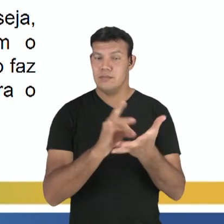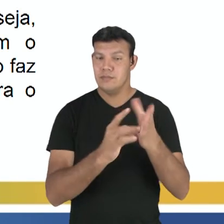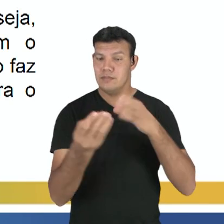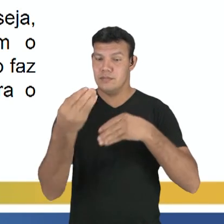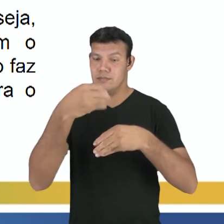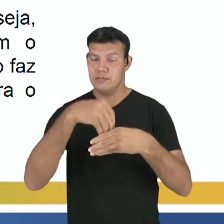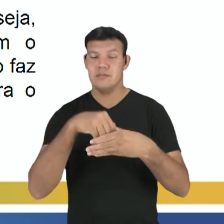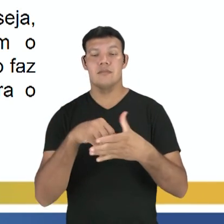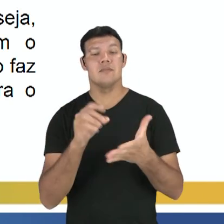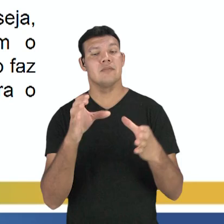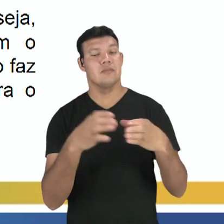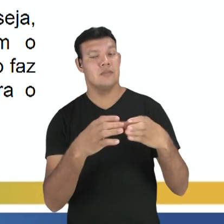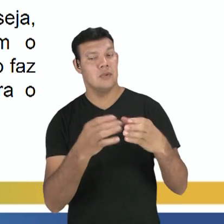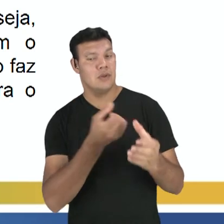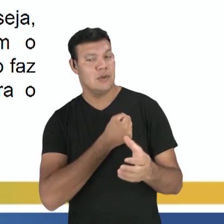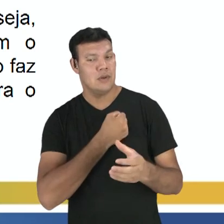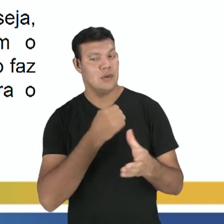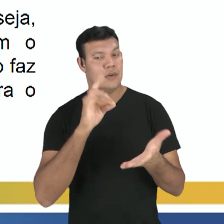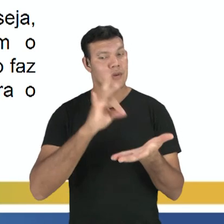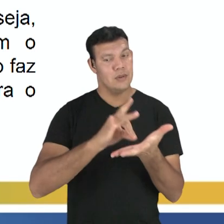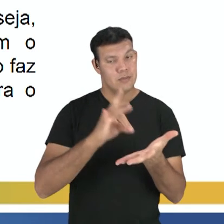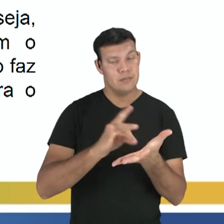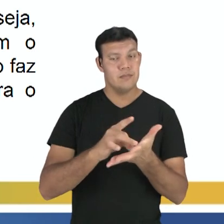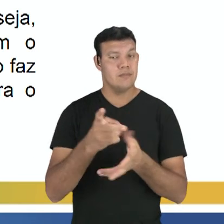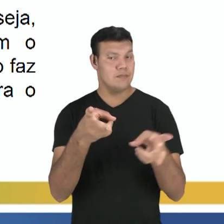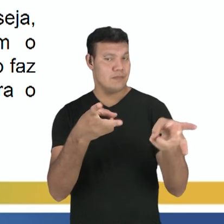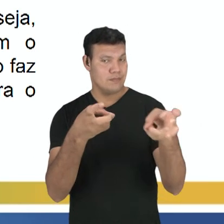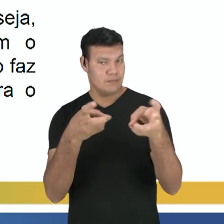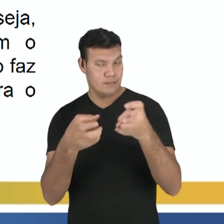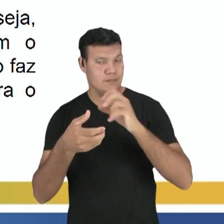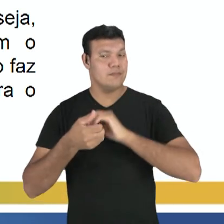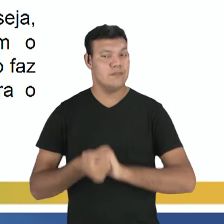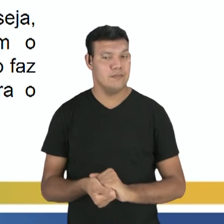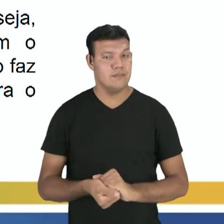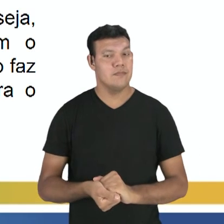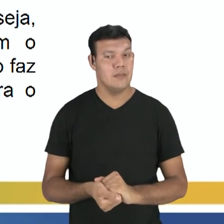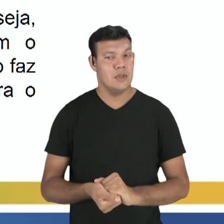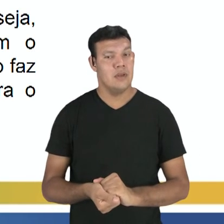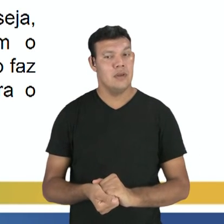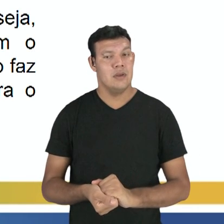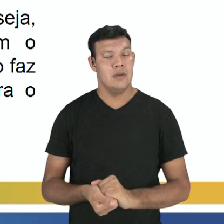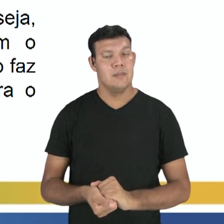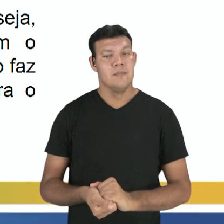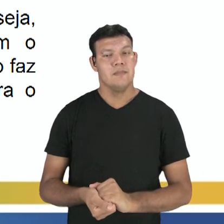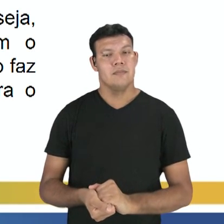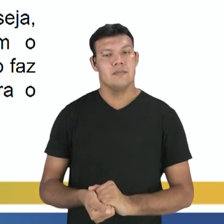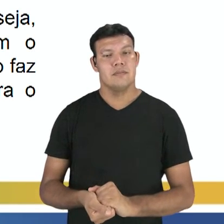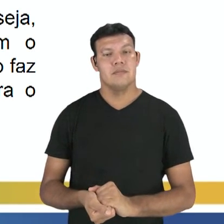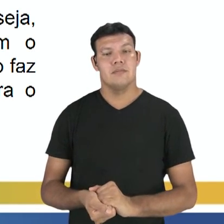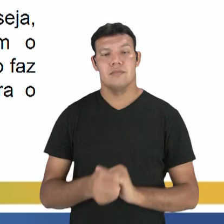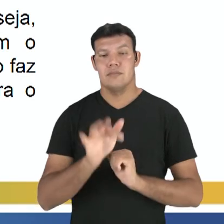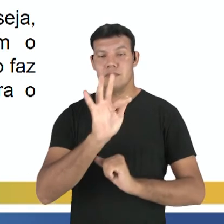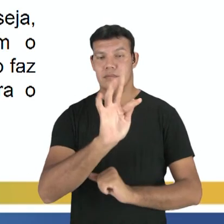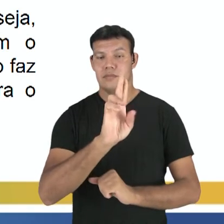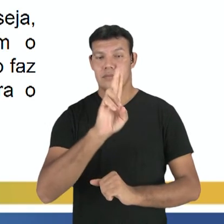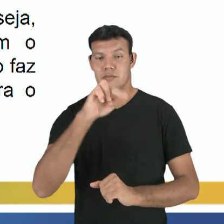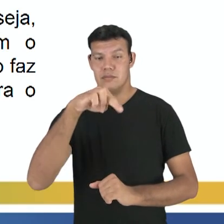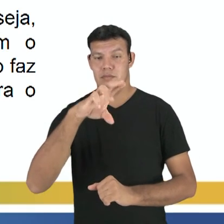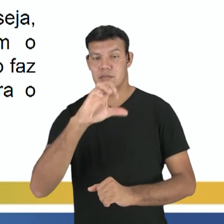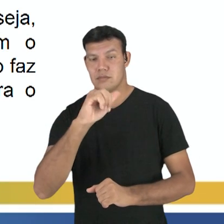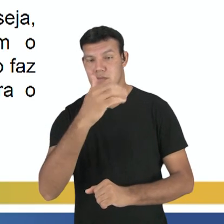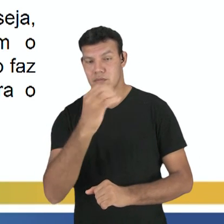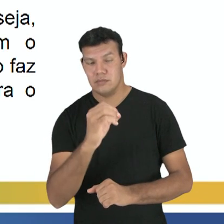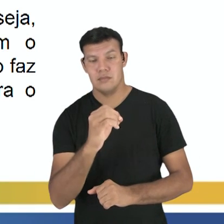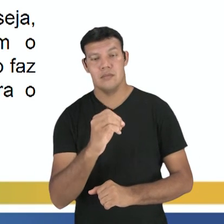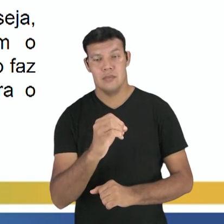reais. Tudo bem? Então, aí, ó, note que por mais que nessa função a imagem